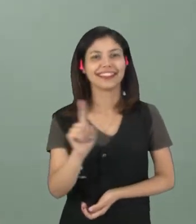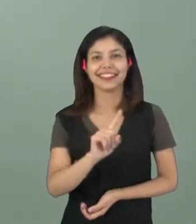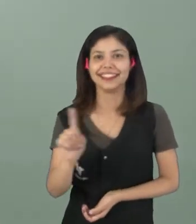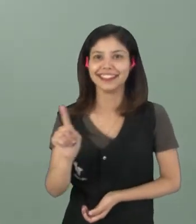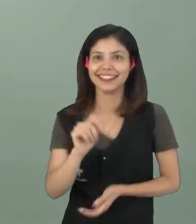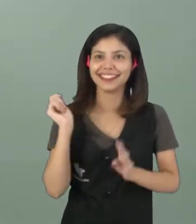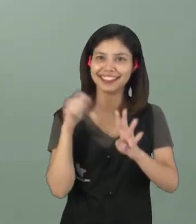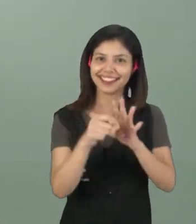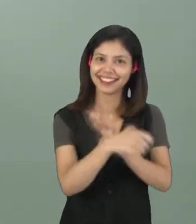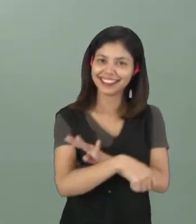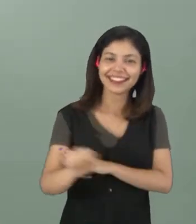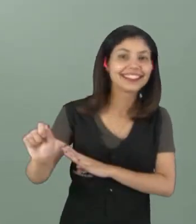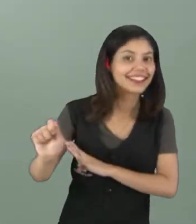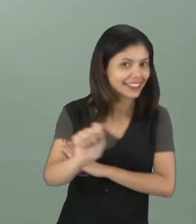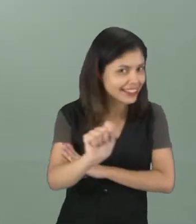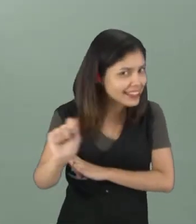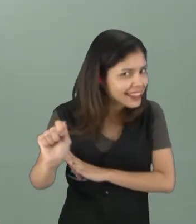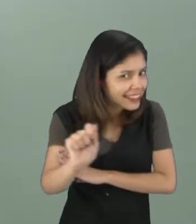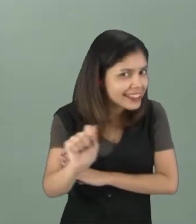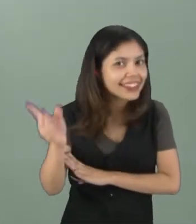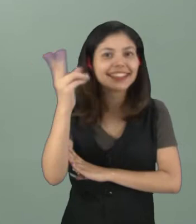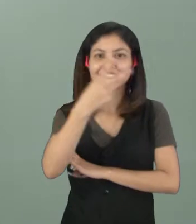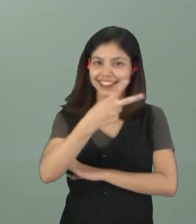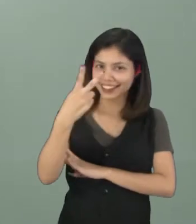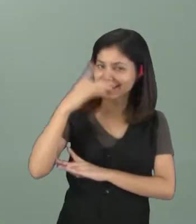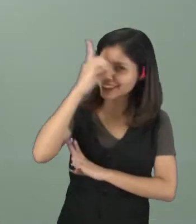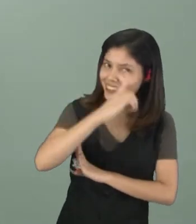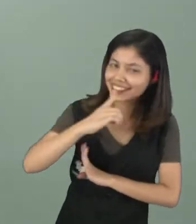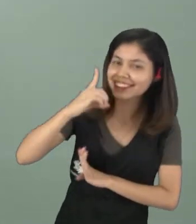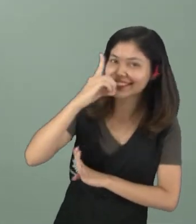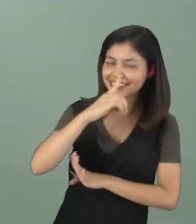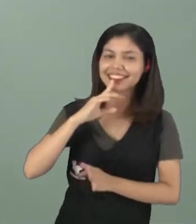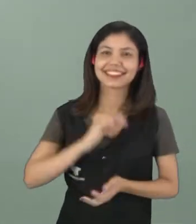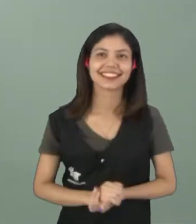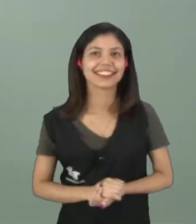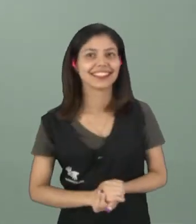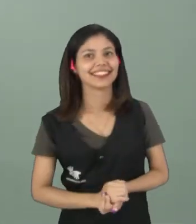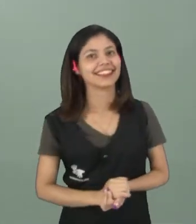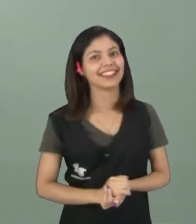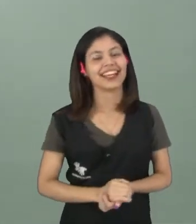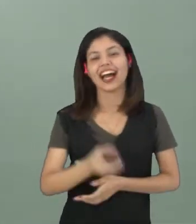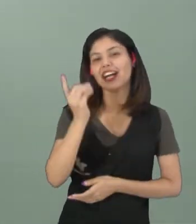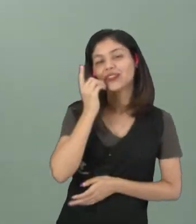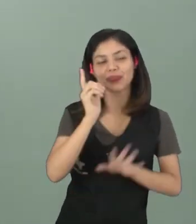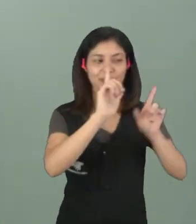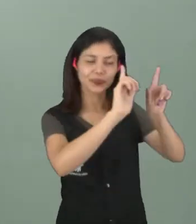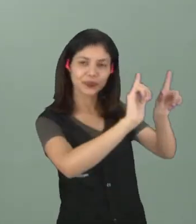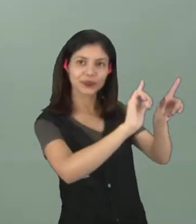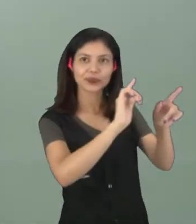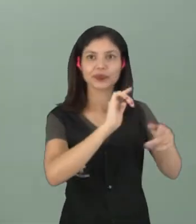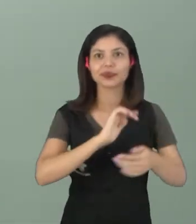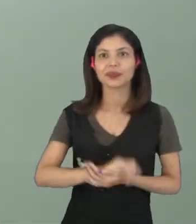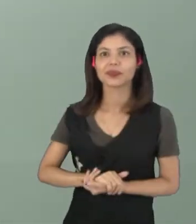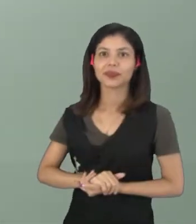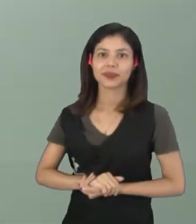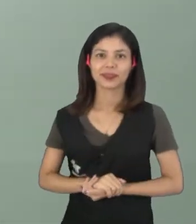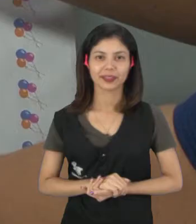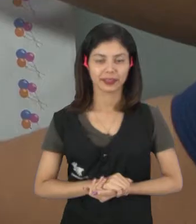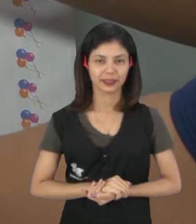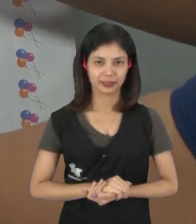é no mês de agosto no segundo domingo vamos colocar aqui no cartaz